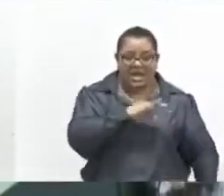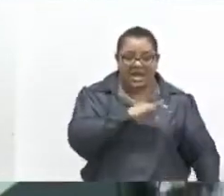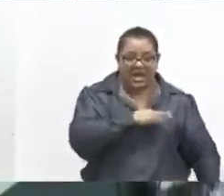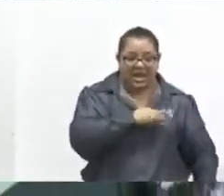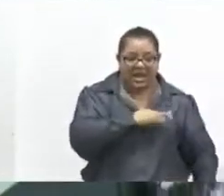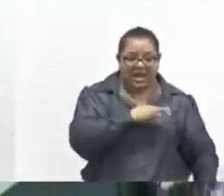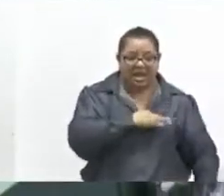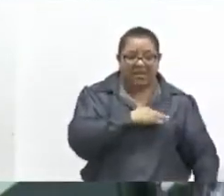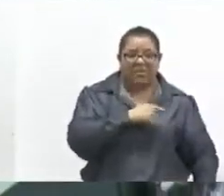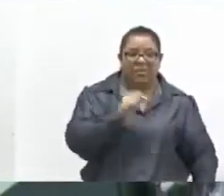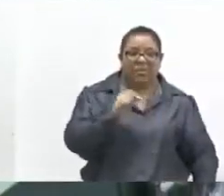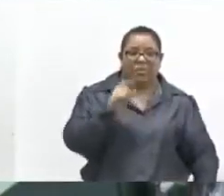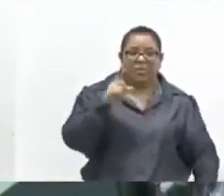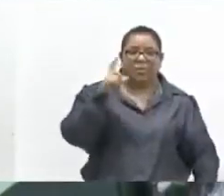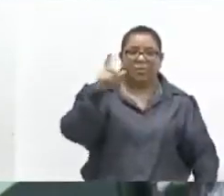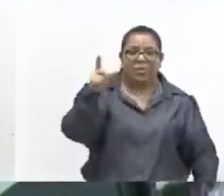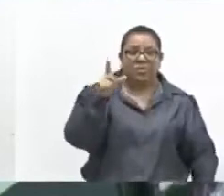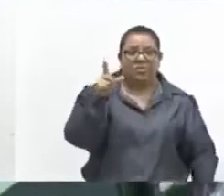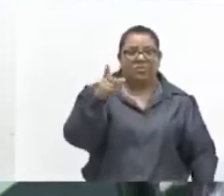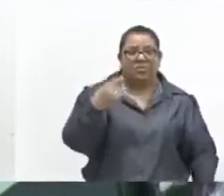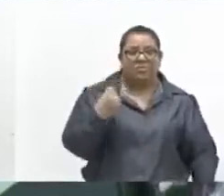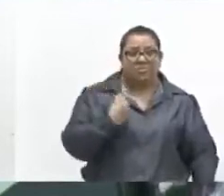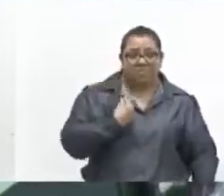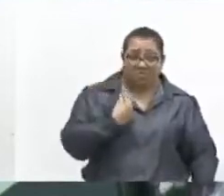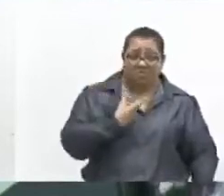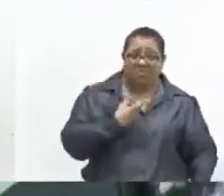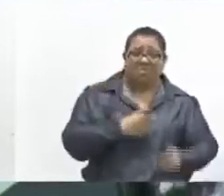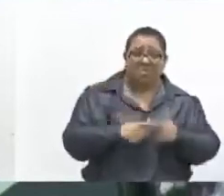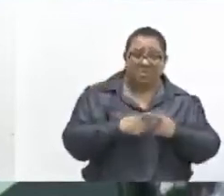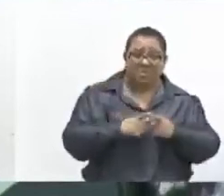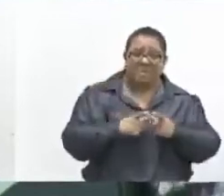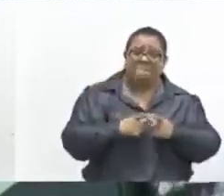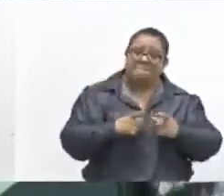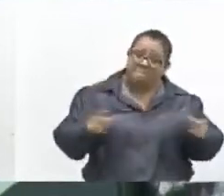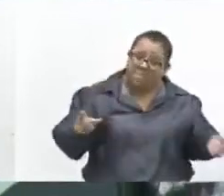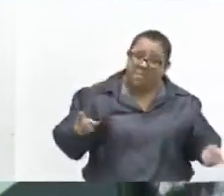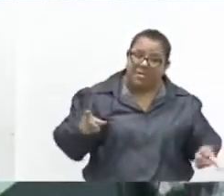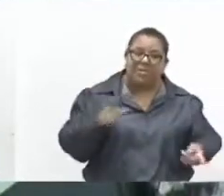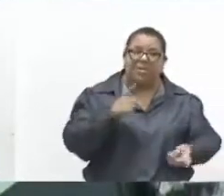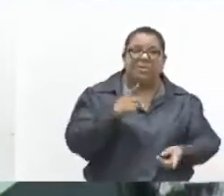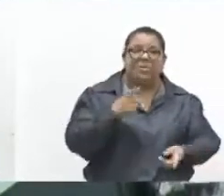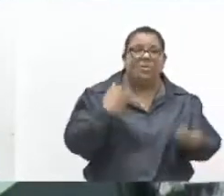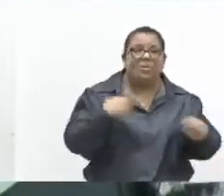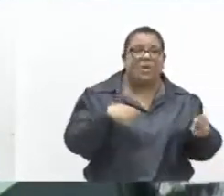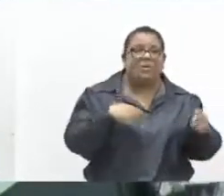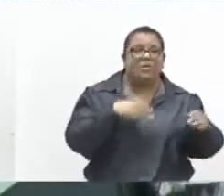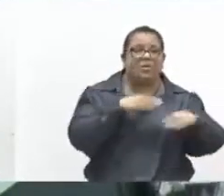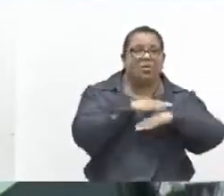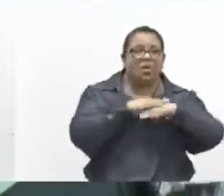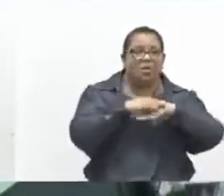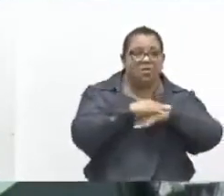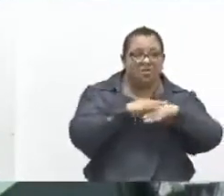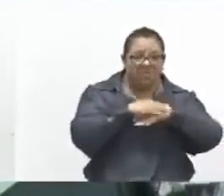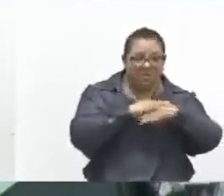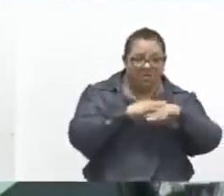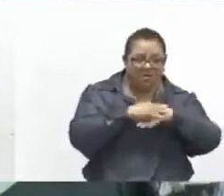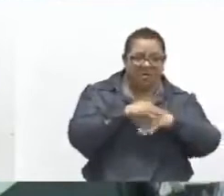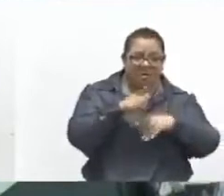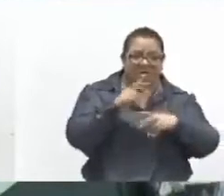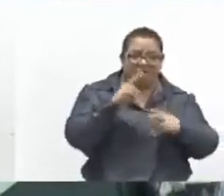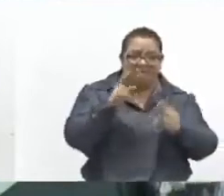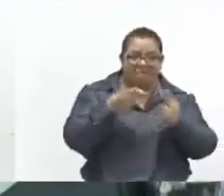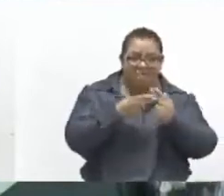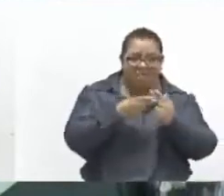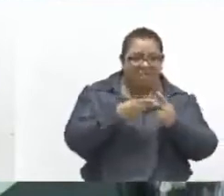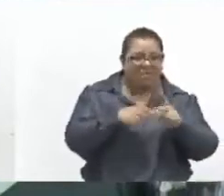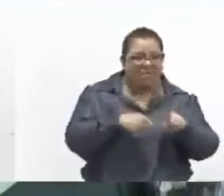O custo de vida só vai subindo. E isso necessita muito mais de um diálogo dos DCEs, dos CEAs com a UNEMAT, do